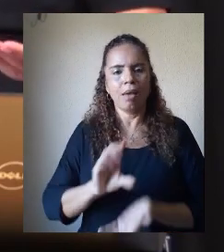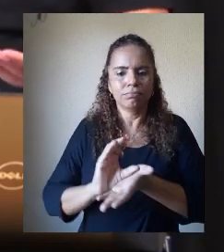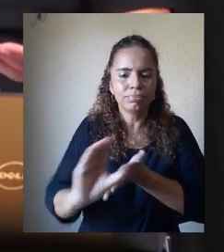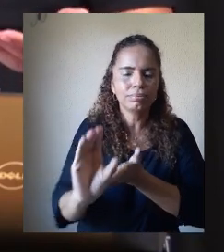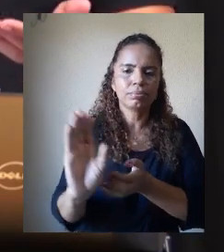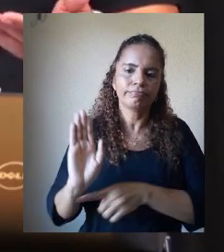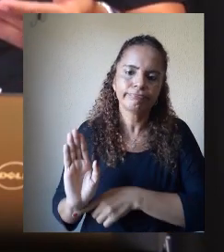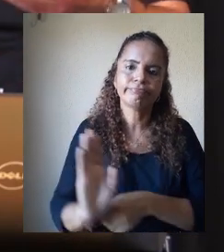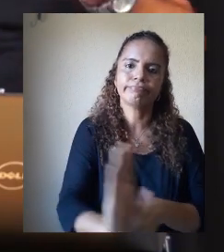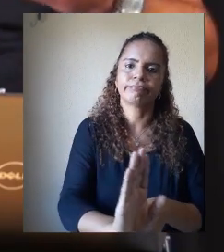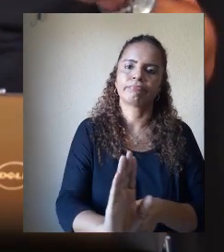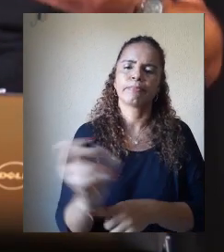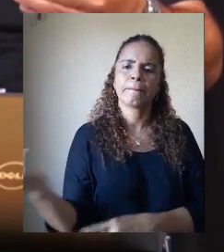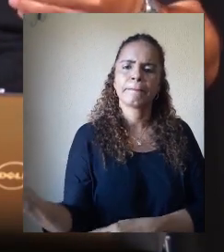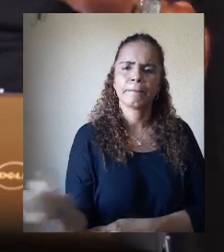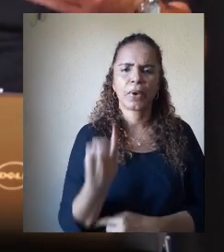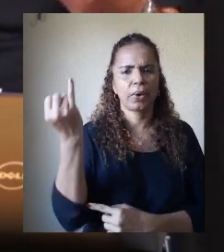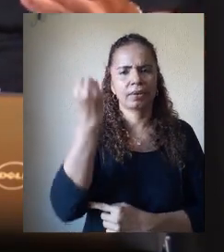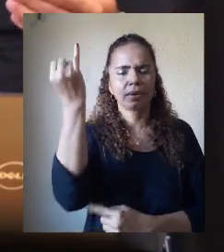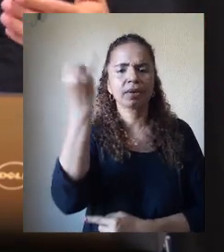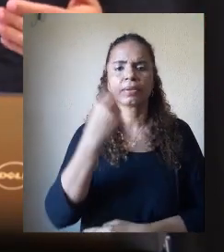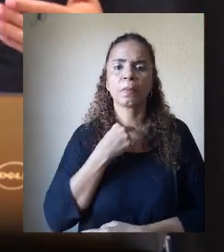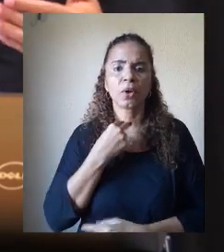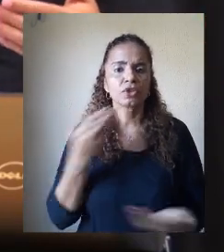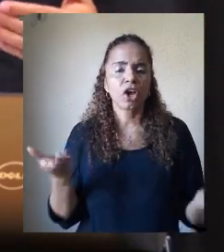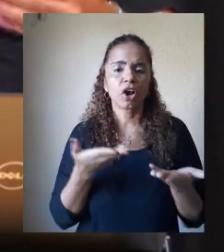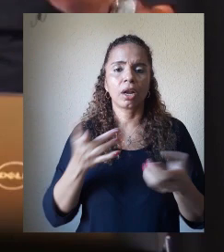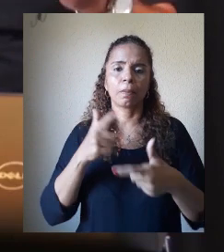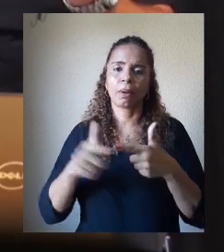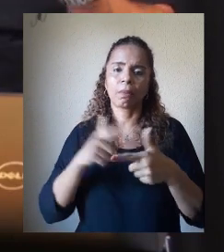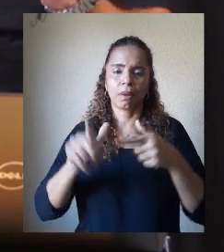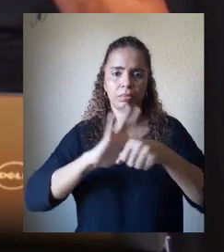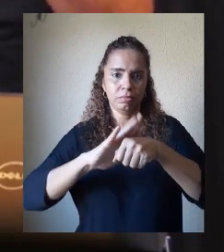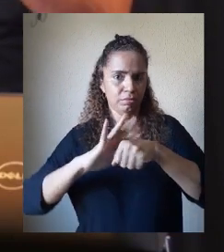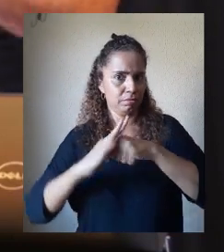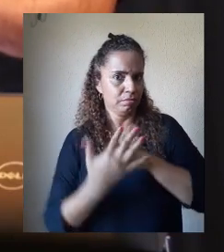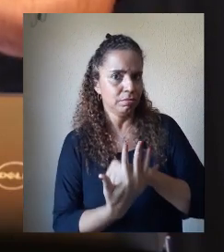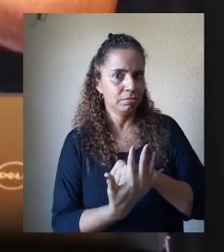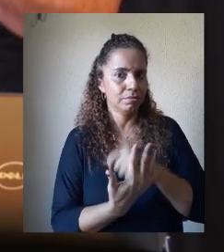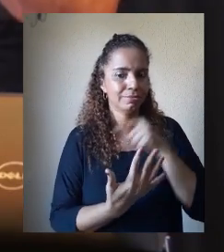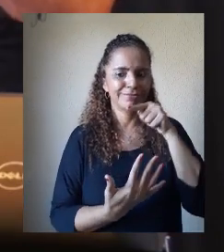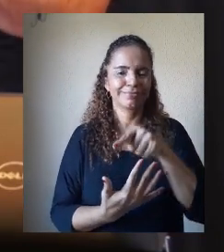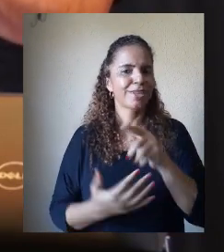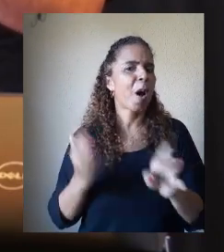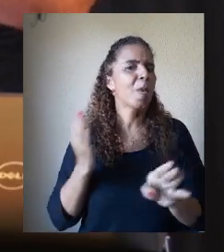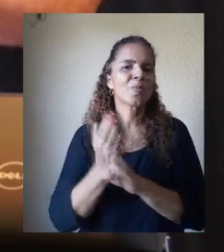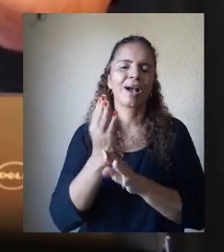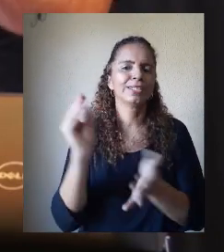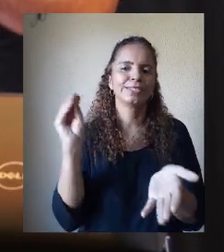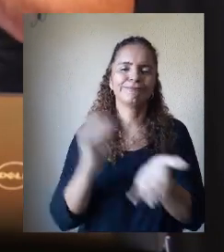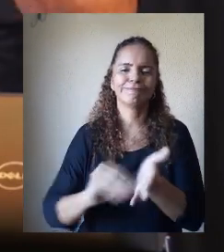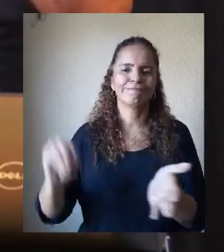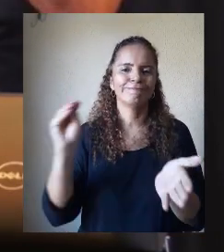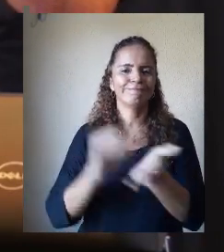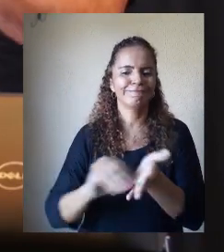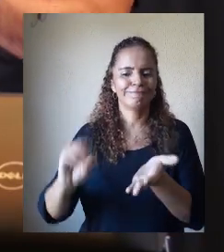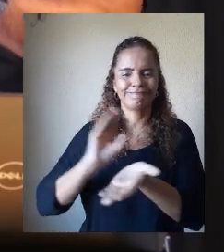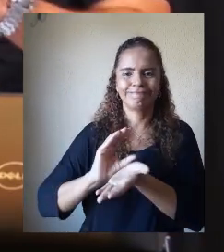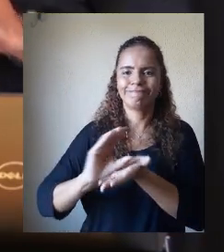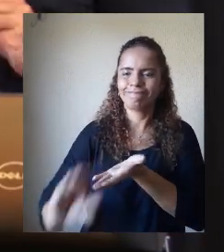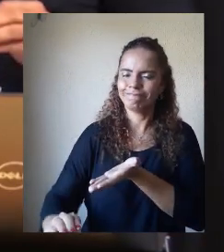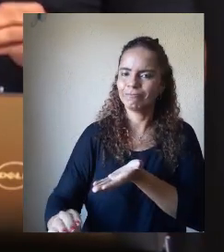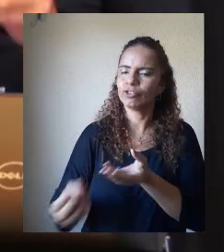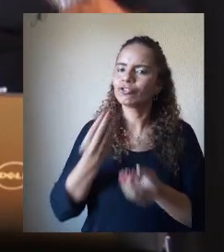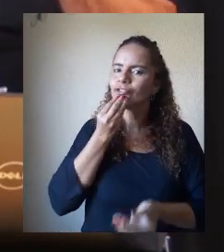essa tem, ele não pode jamais deixar de associar que se a gente tivesse talvez tratado com